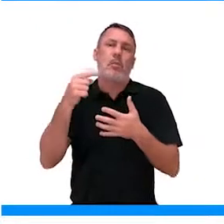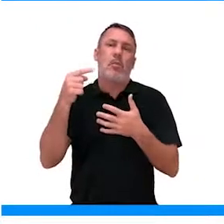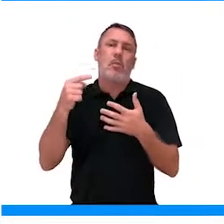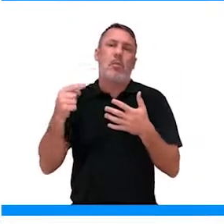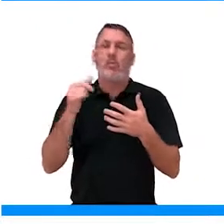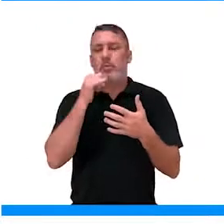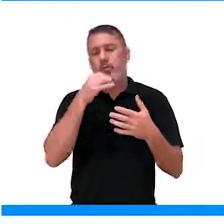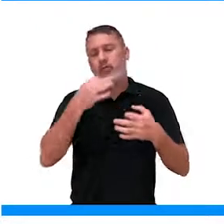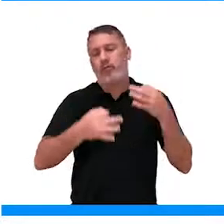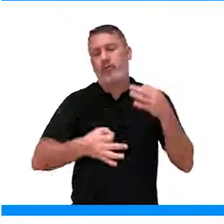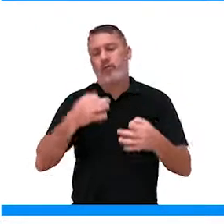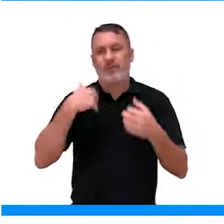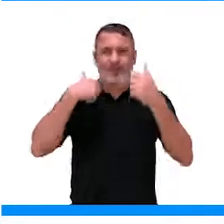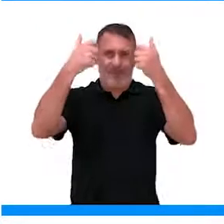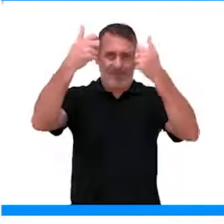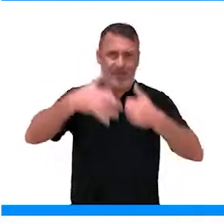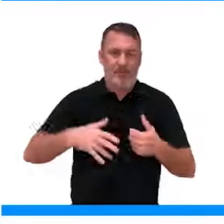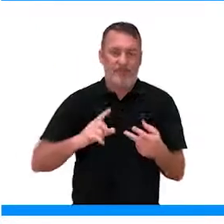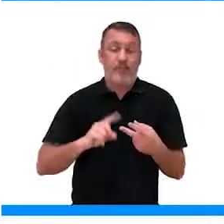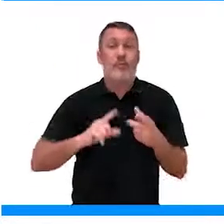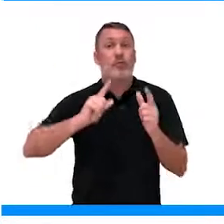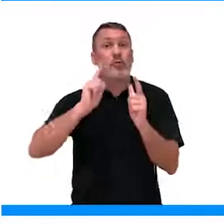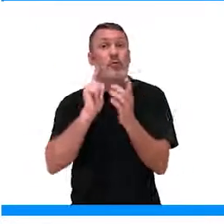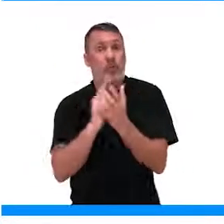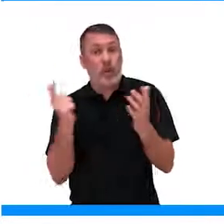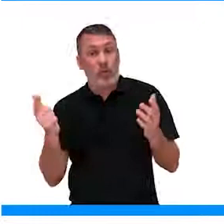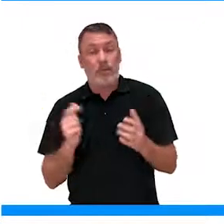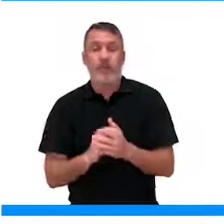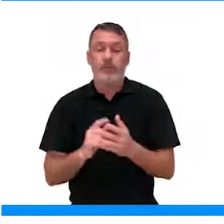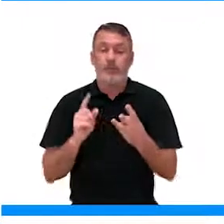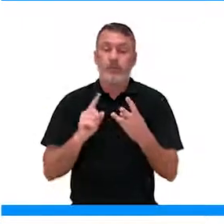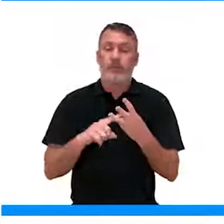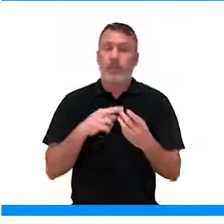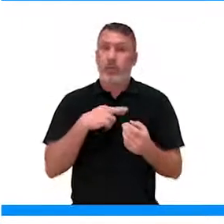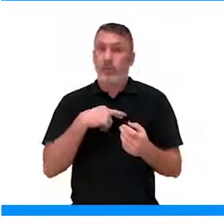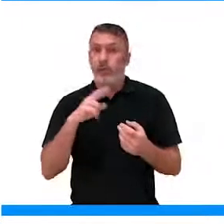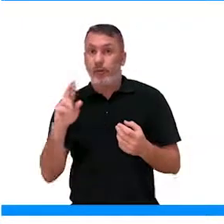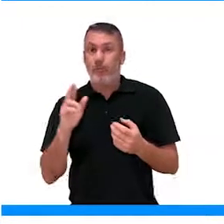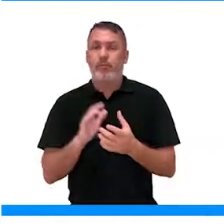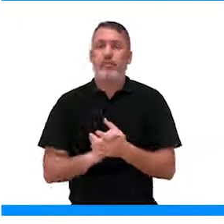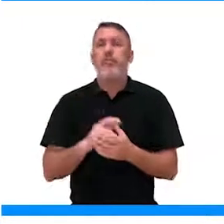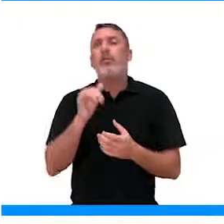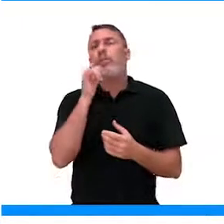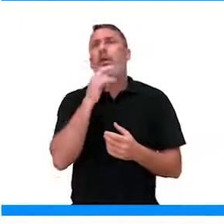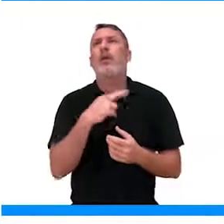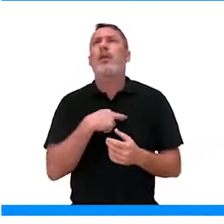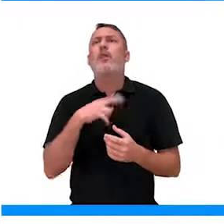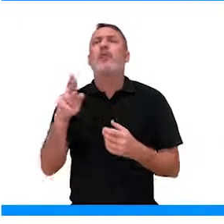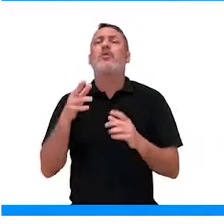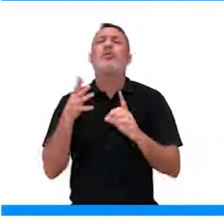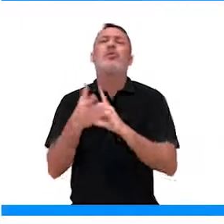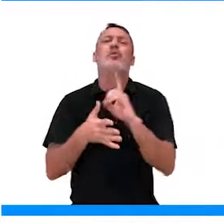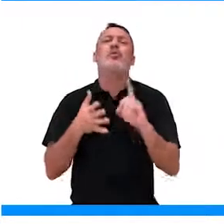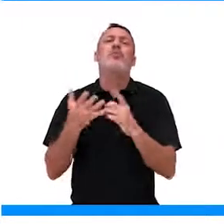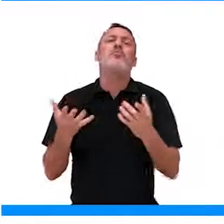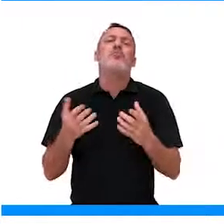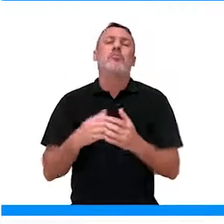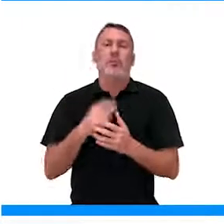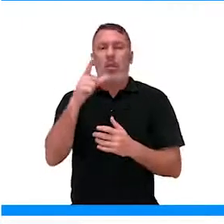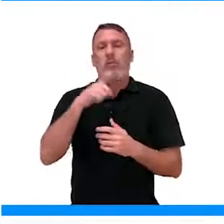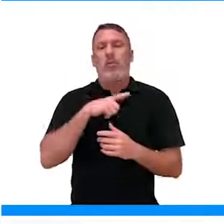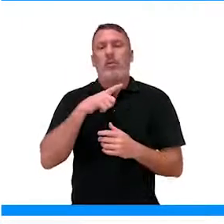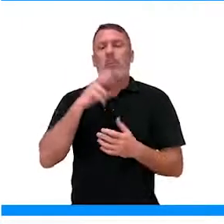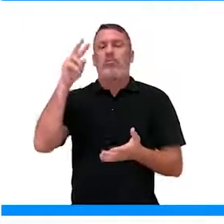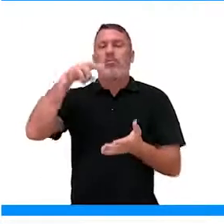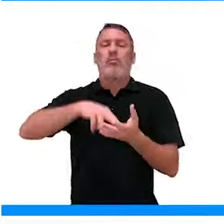vários discursos. Discurso jurídico, como eu falei, o discurso jornalístico, o discurso religioso. Por exemplo, no discurso religioso você tem